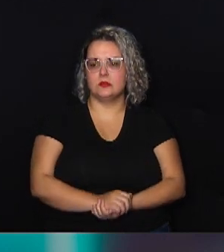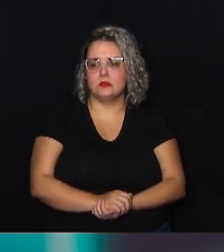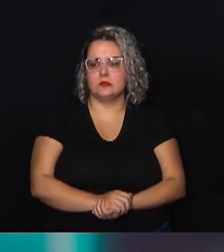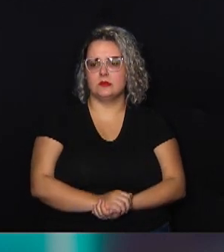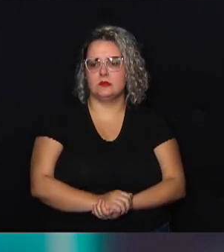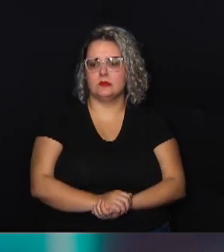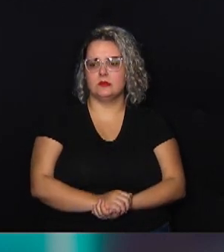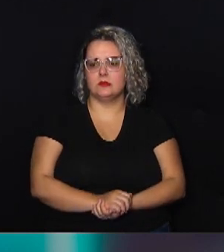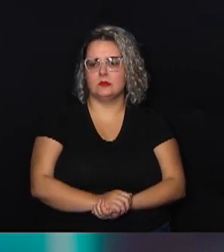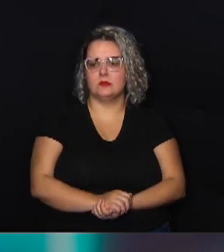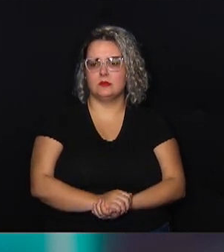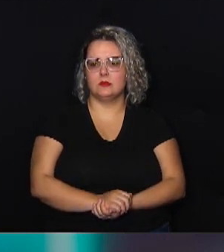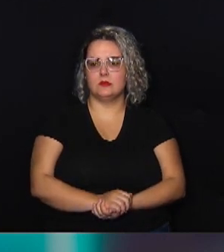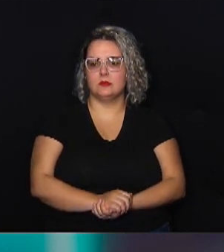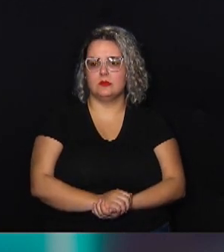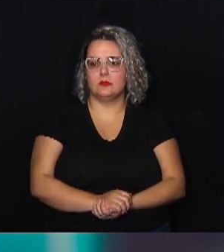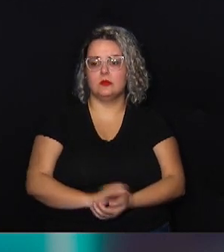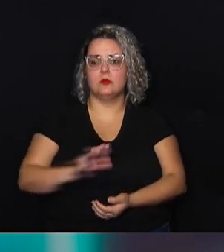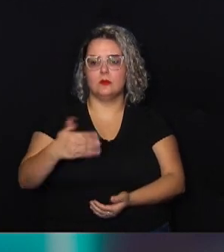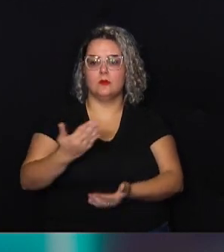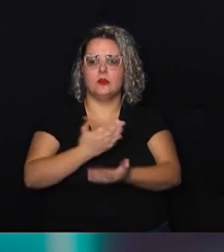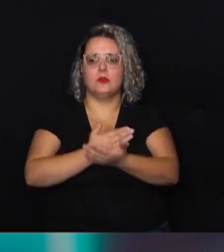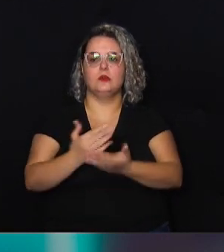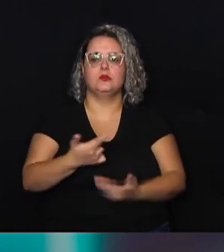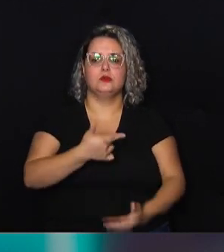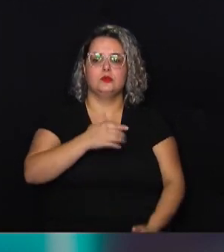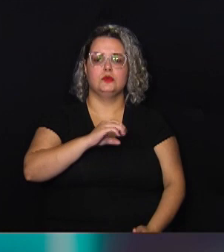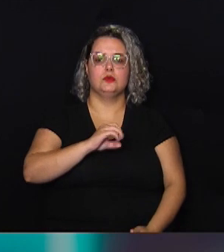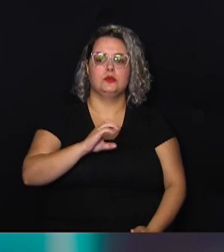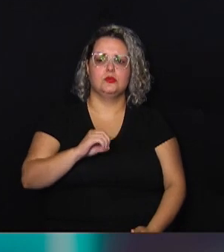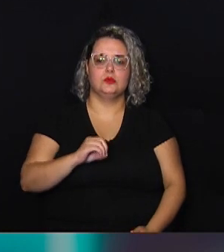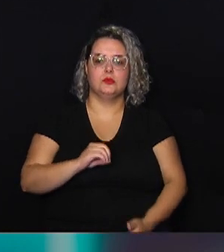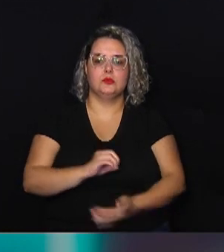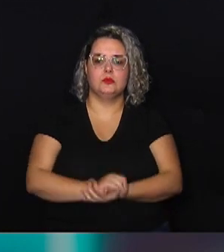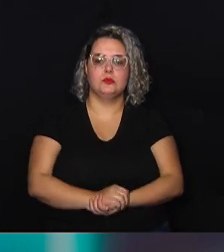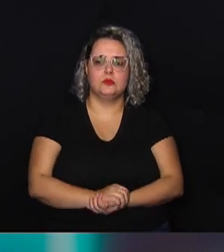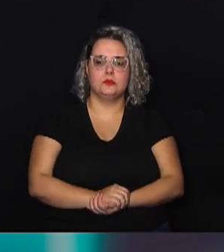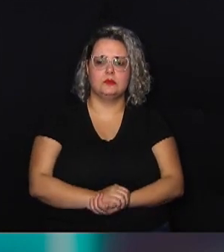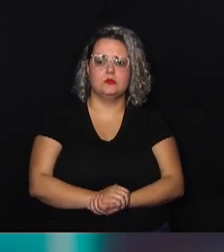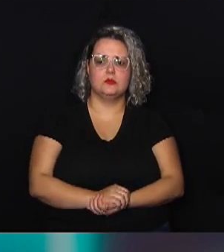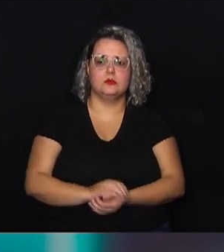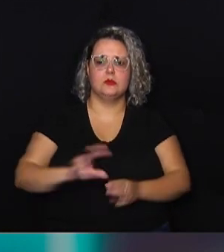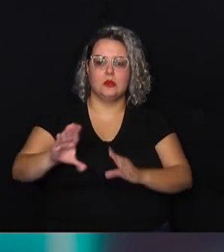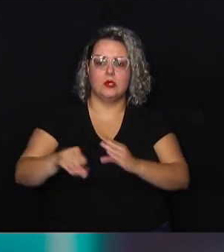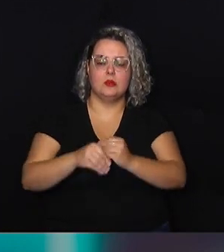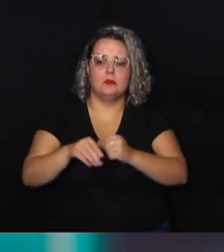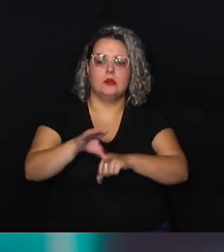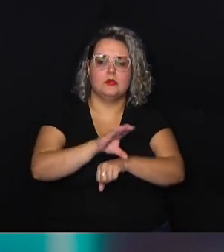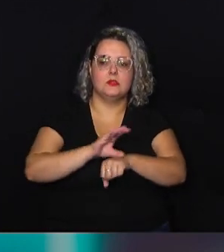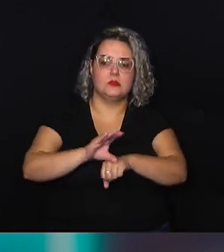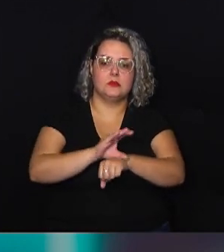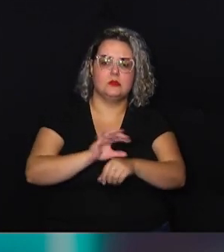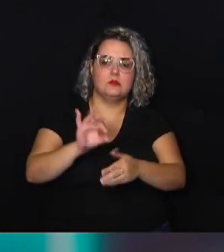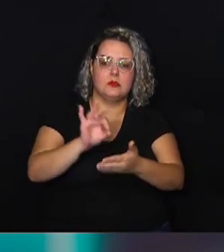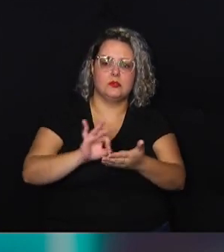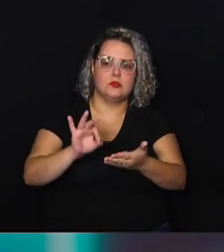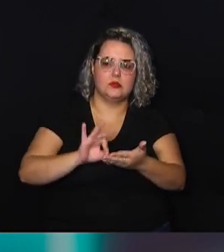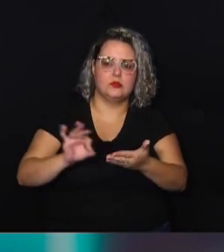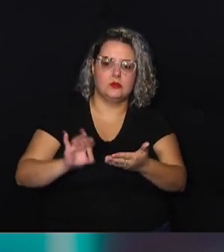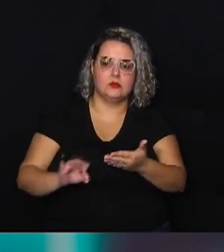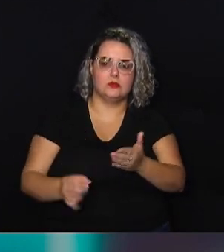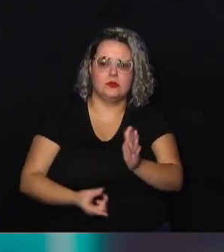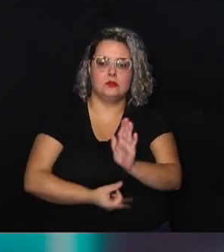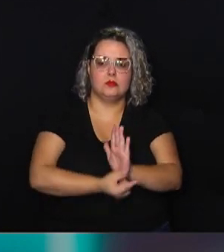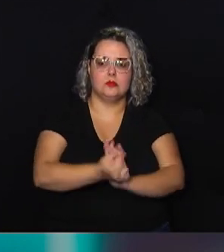um olhar com quando começou em 2000 a emenda constitucional, veja a correção do orçamento